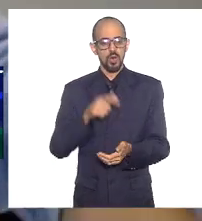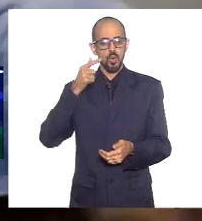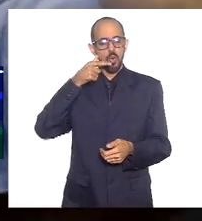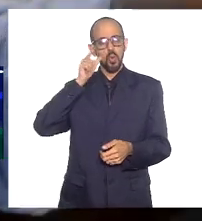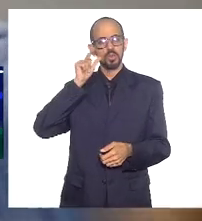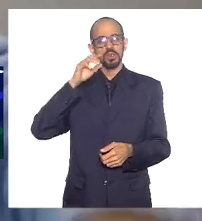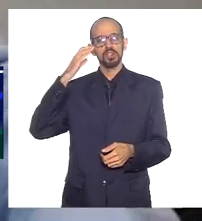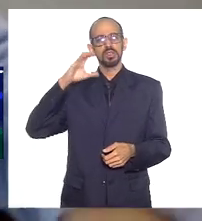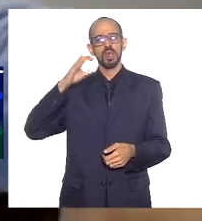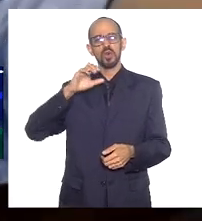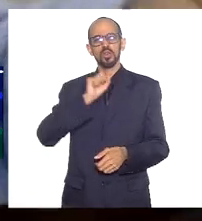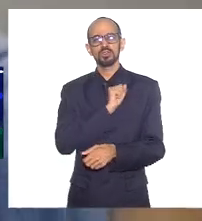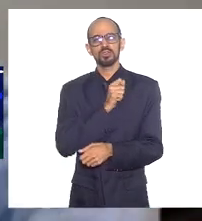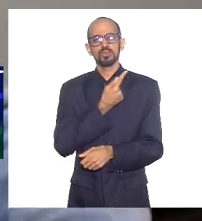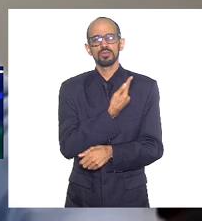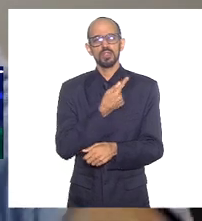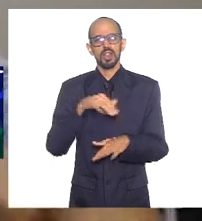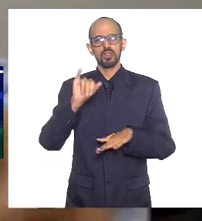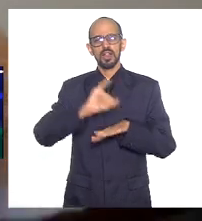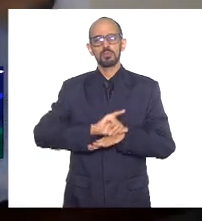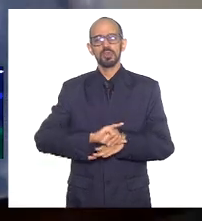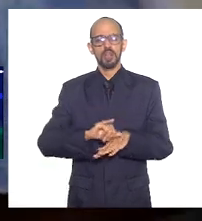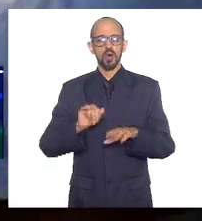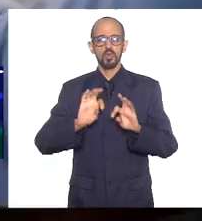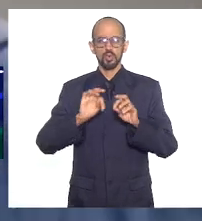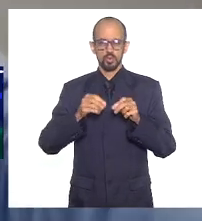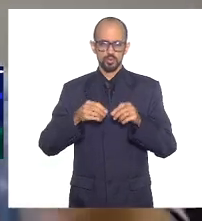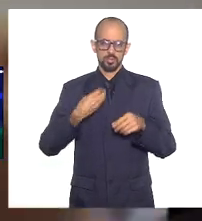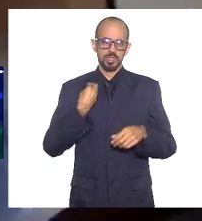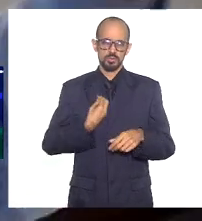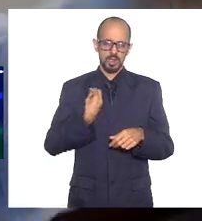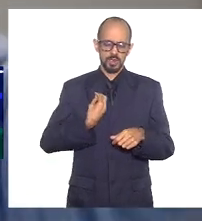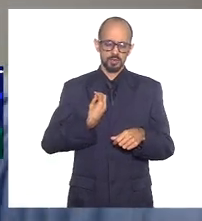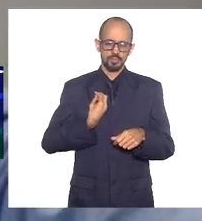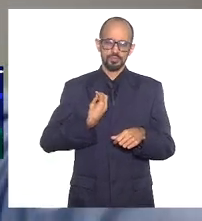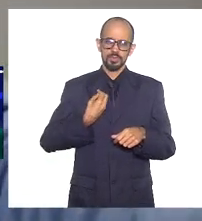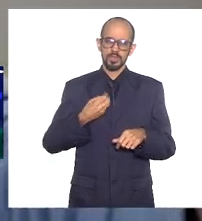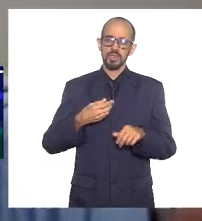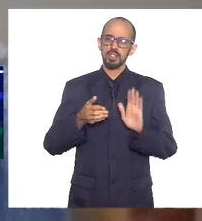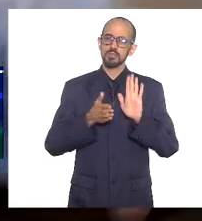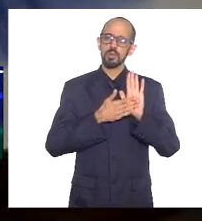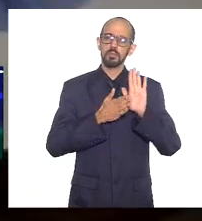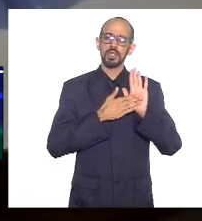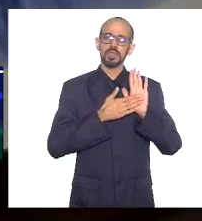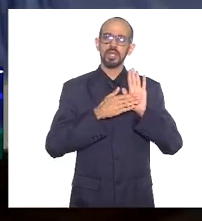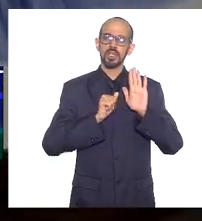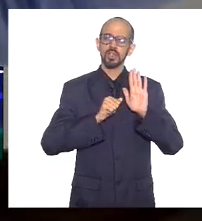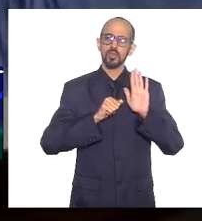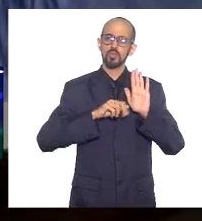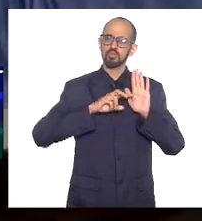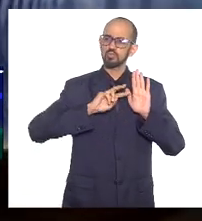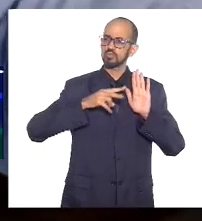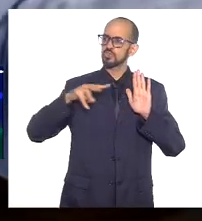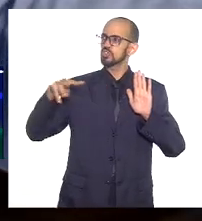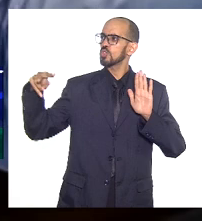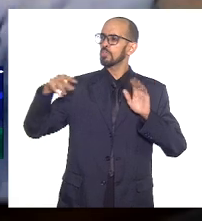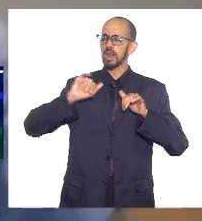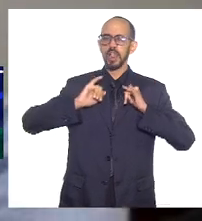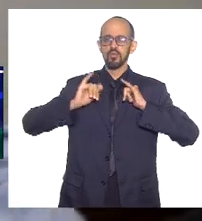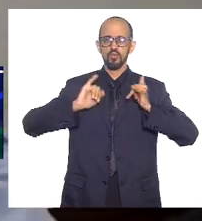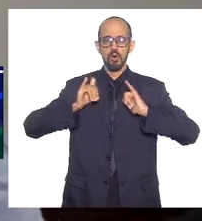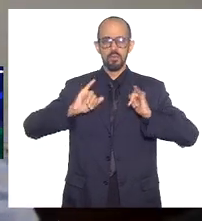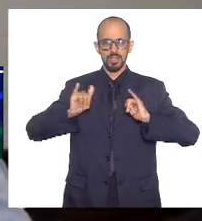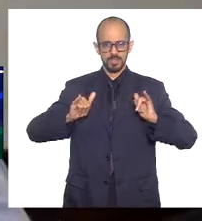Niterói de São Gonçalo da capital e eles se comprometeram a desdobrar essa agenda na frente parlamentar mista nas suas respectivas câmaras